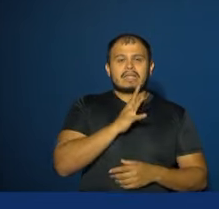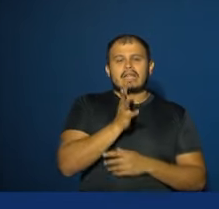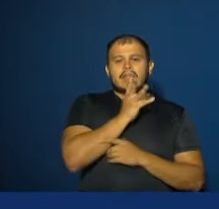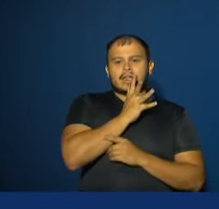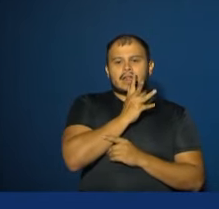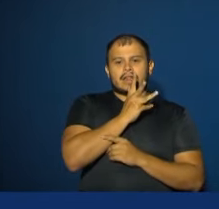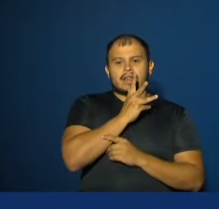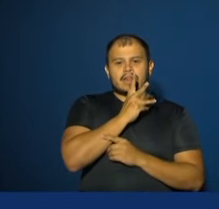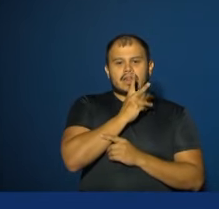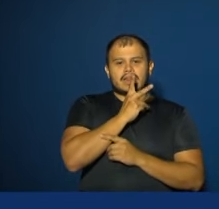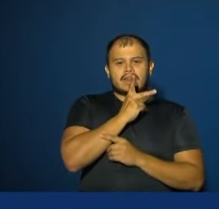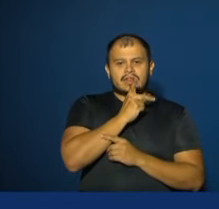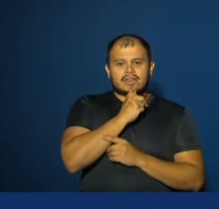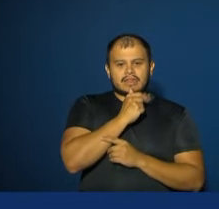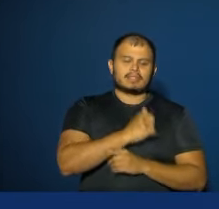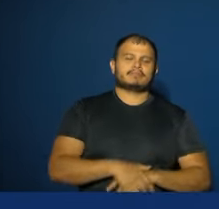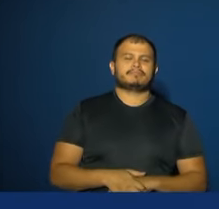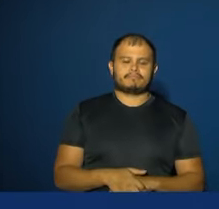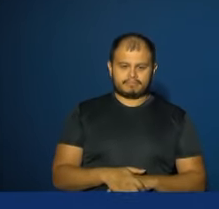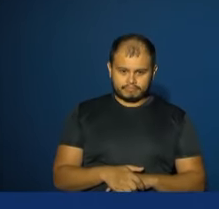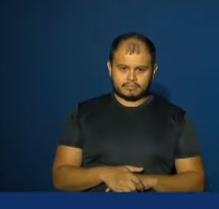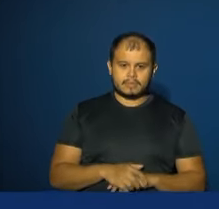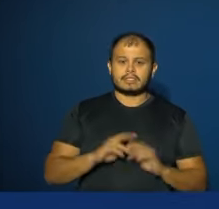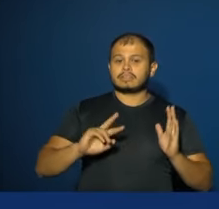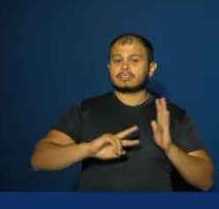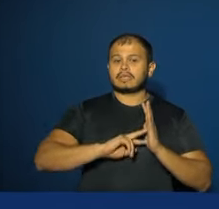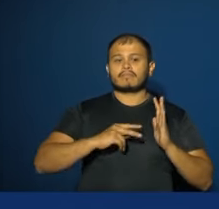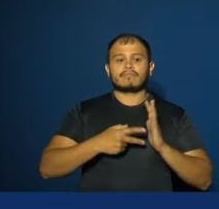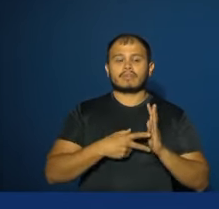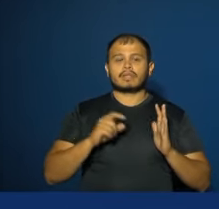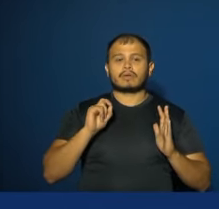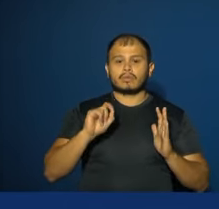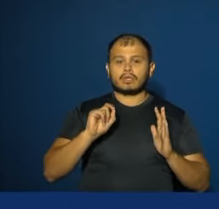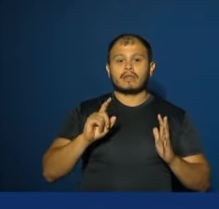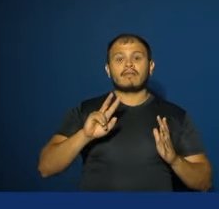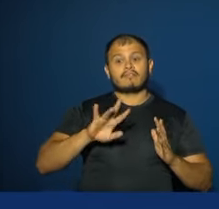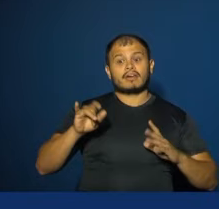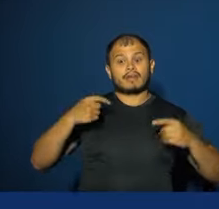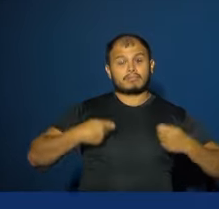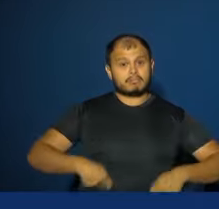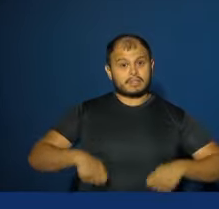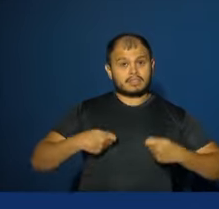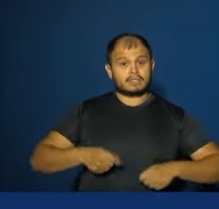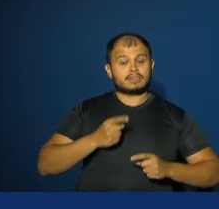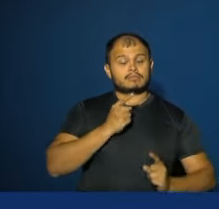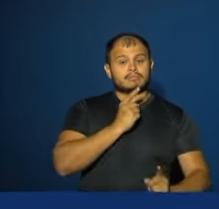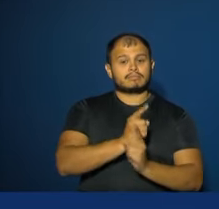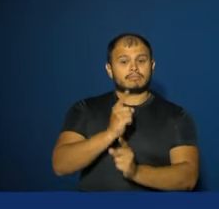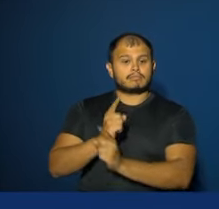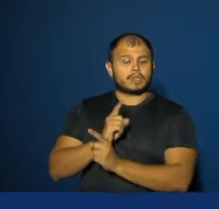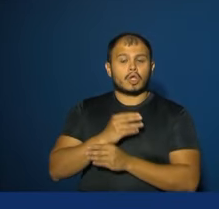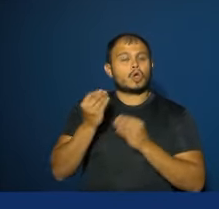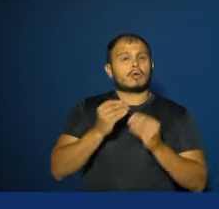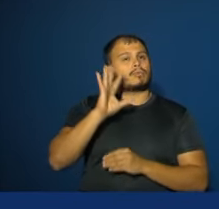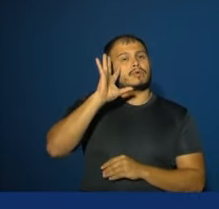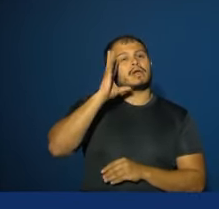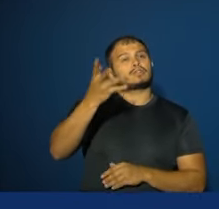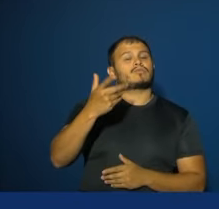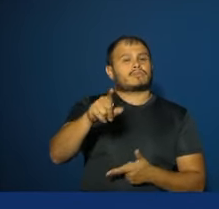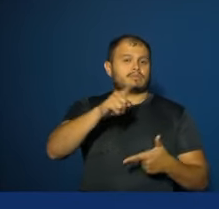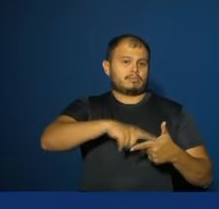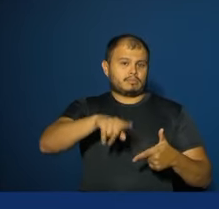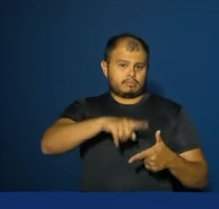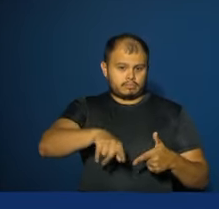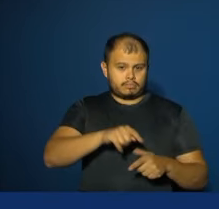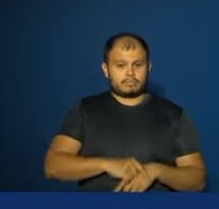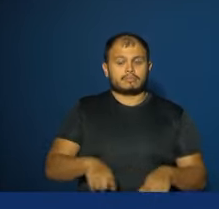estabelecimento, do reestabelecimento. Isso significa que nós precisaremos encontrar essa equação. E a equação,